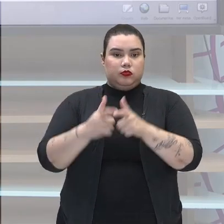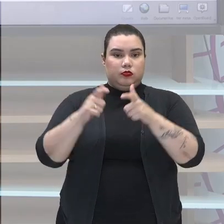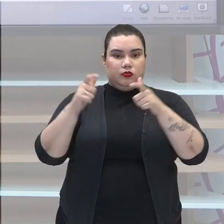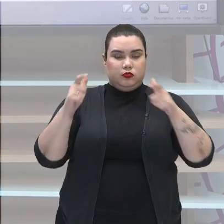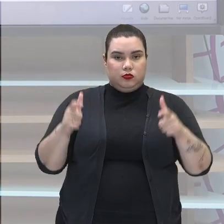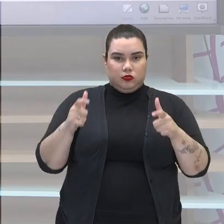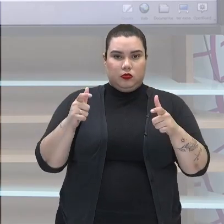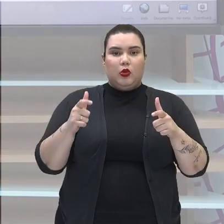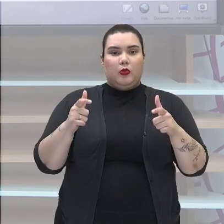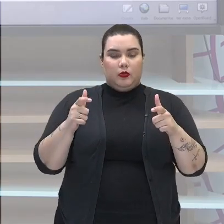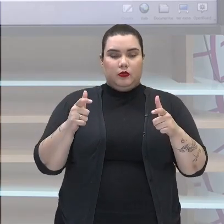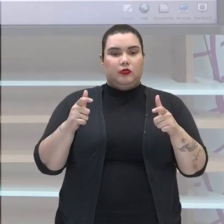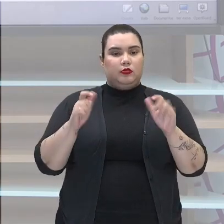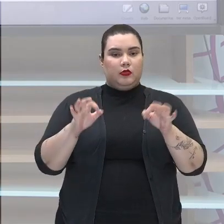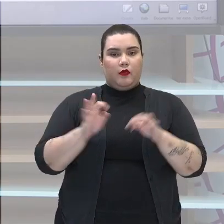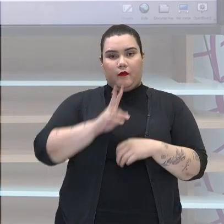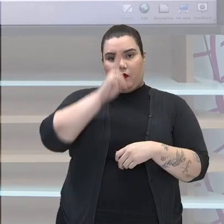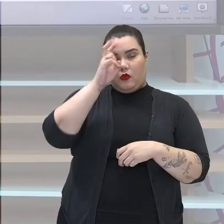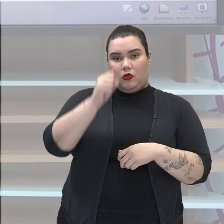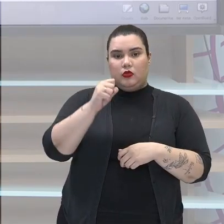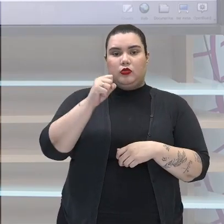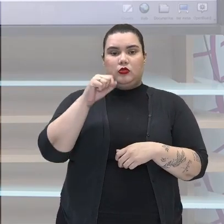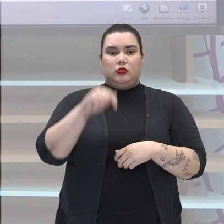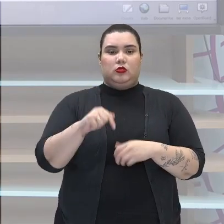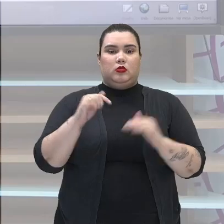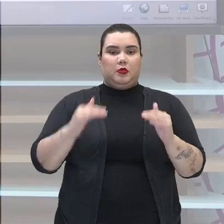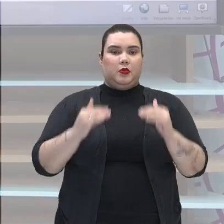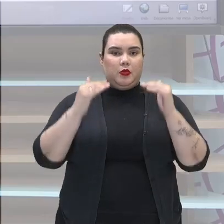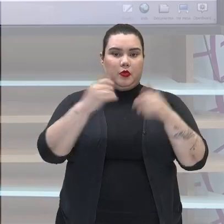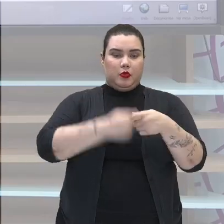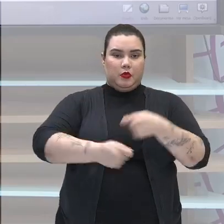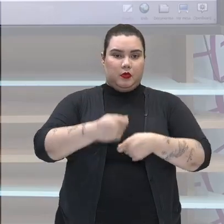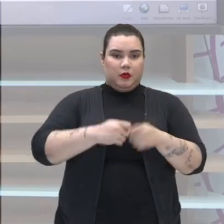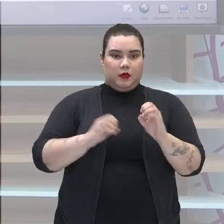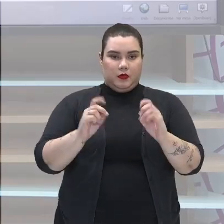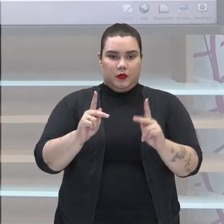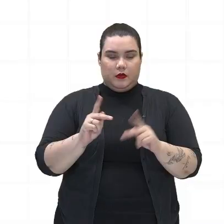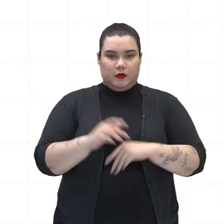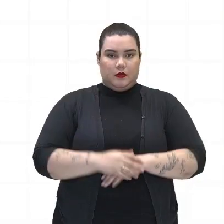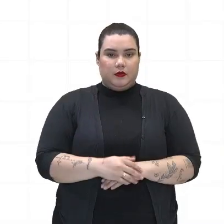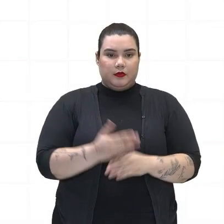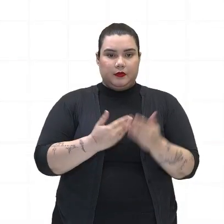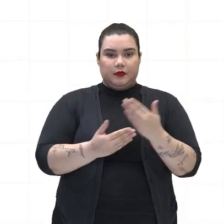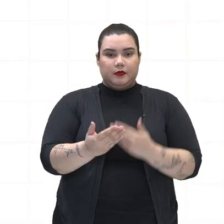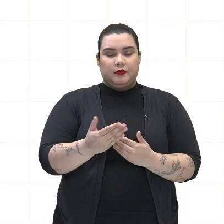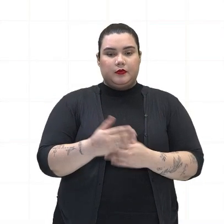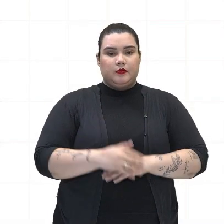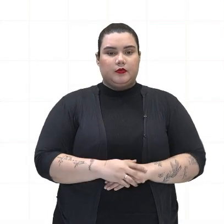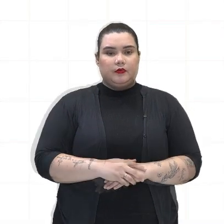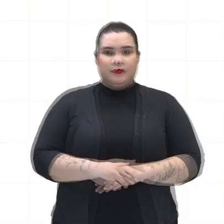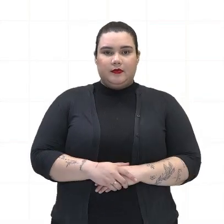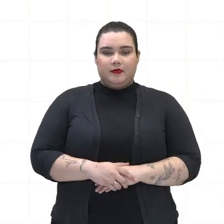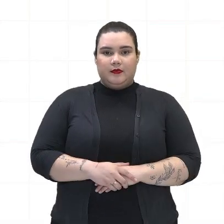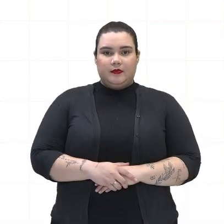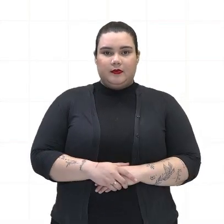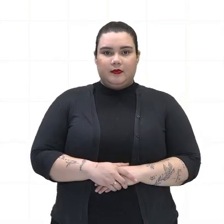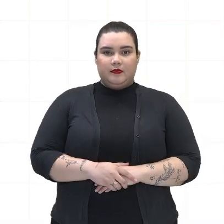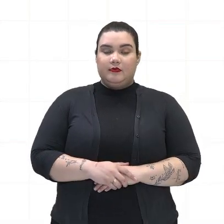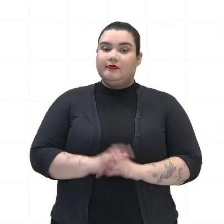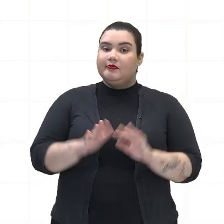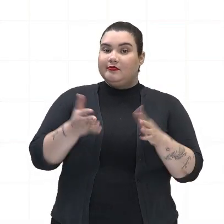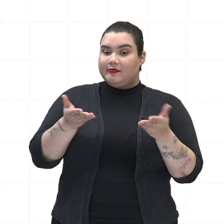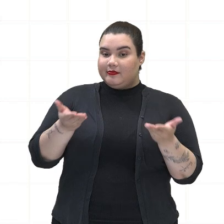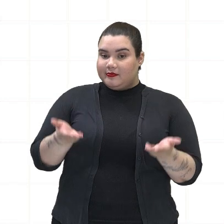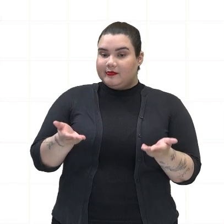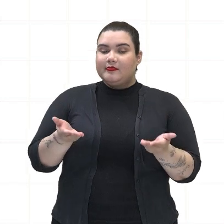mais forte, né, dentro do poderio econômico. Vamos adiante. E olha